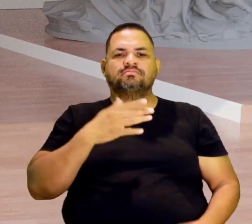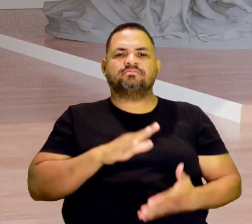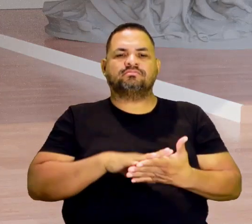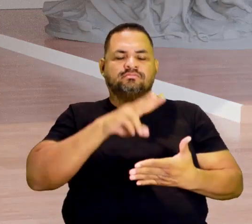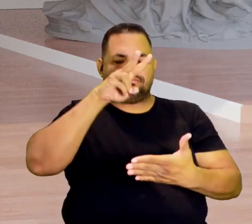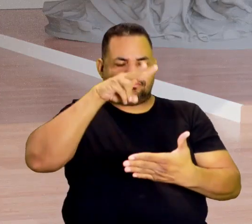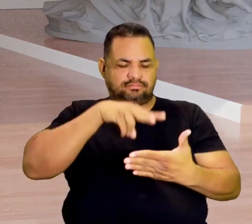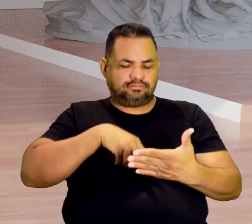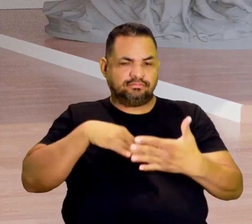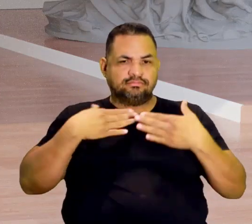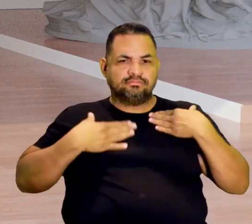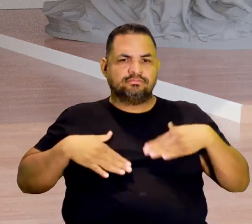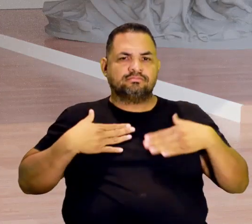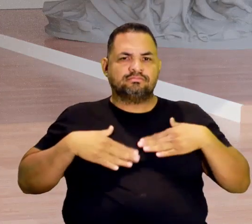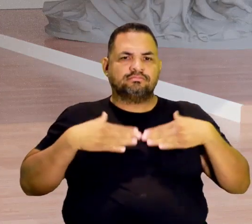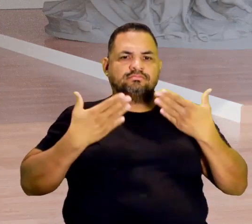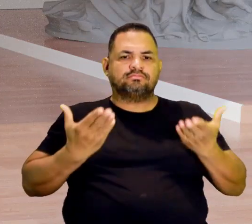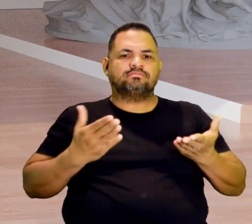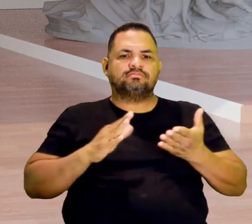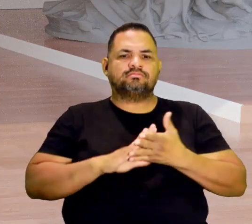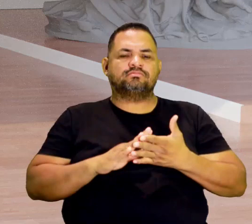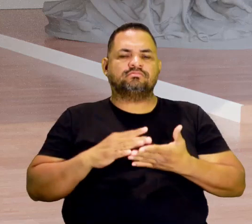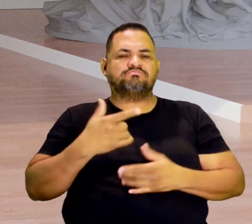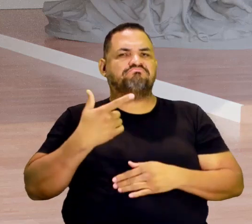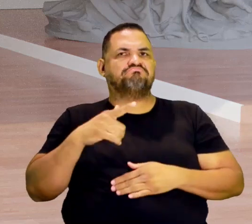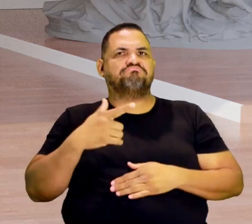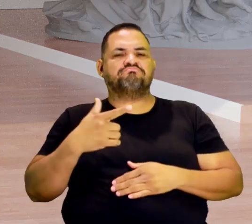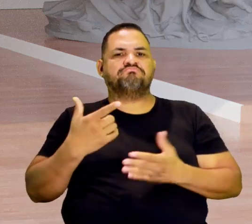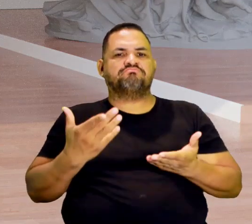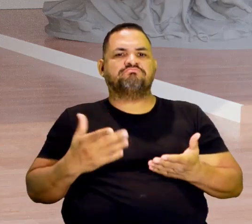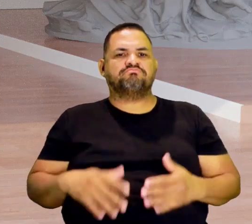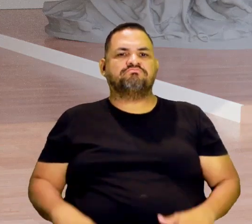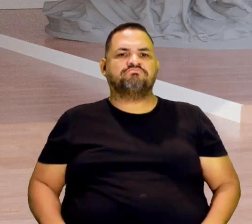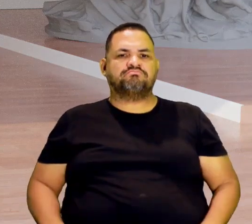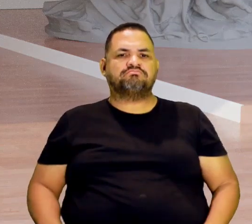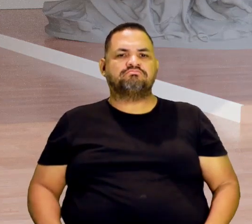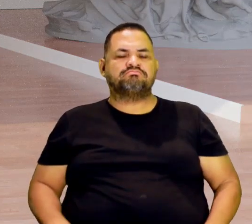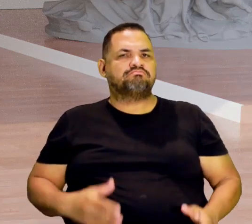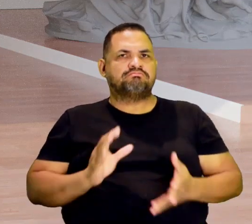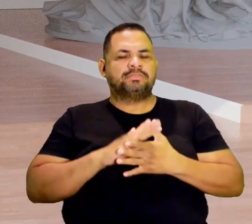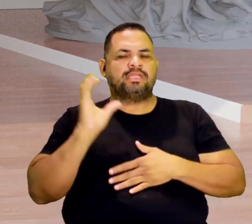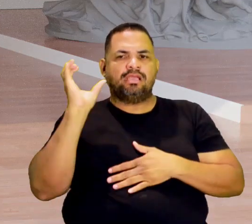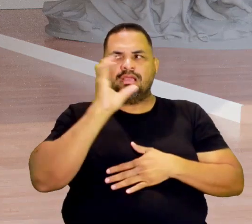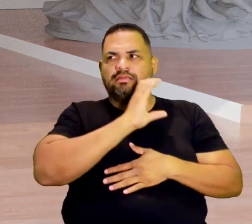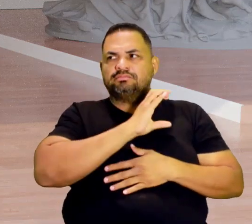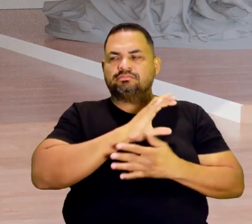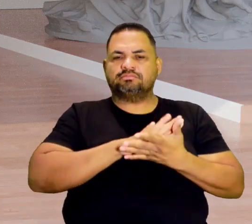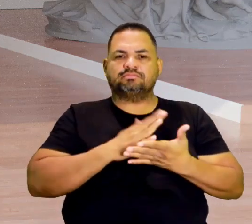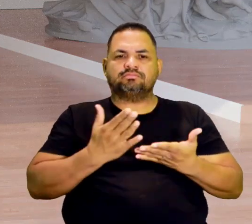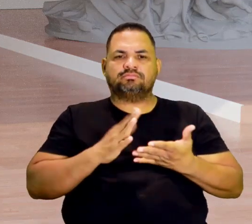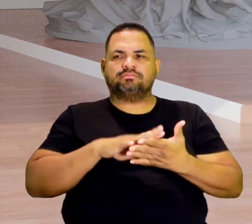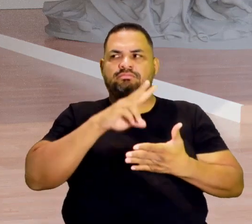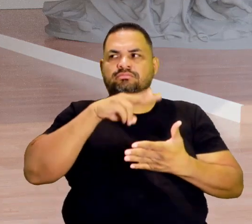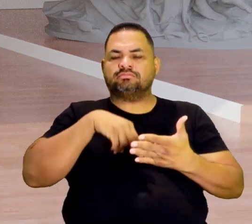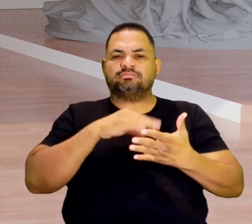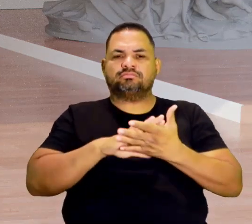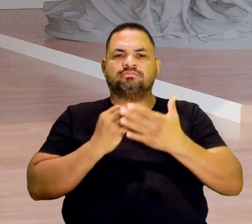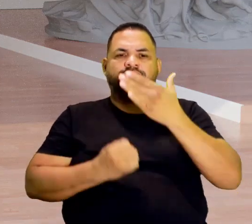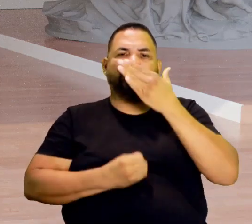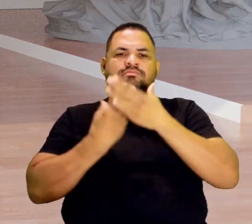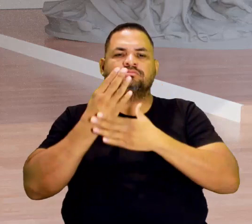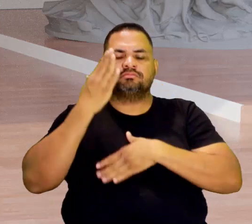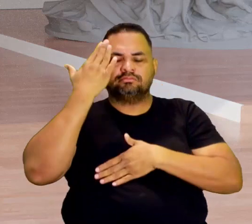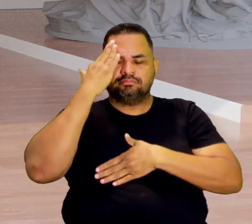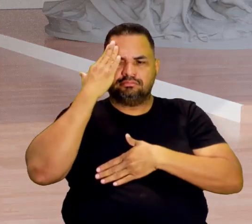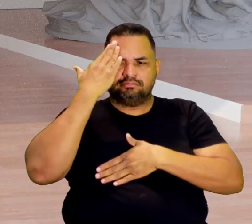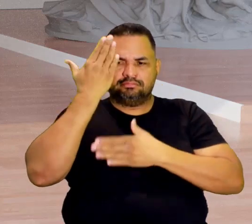você ler com calma, com tranquilidade, não ter grandes pressas, porque dessa leitura vai dar um